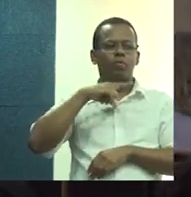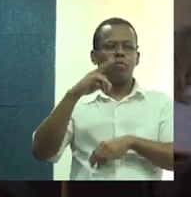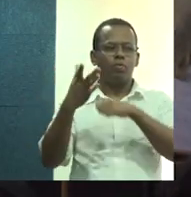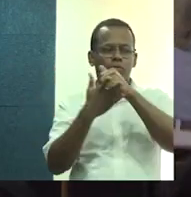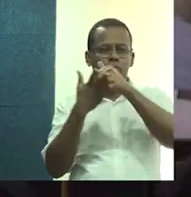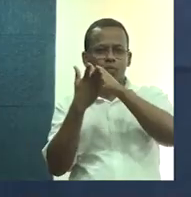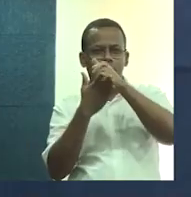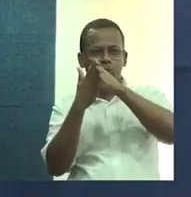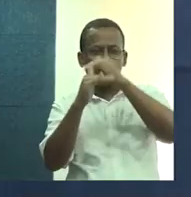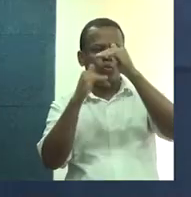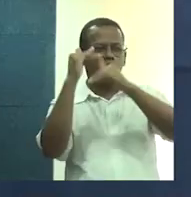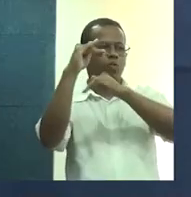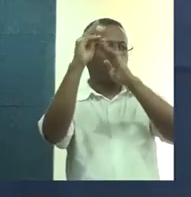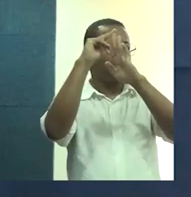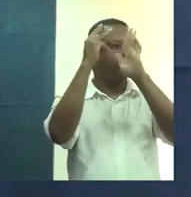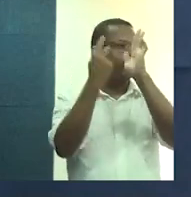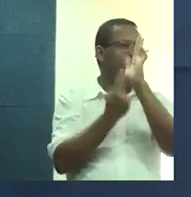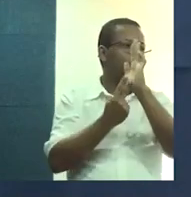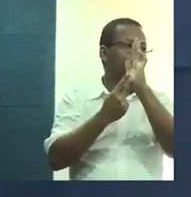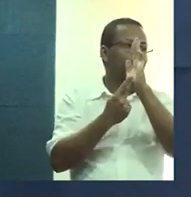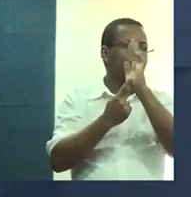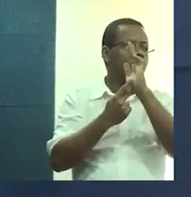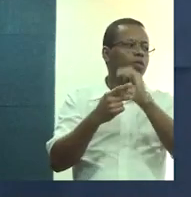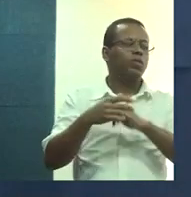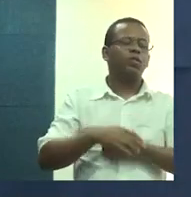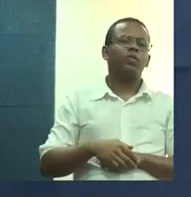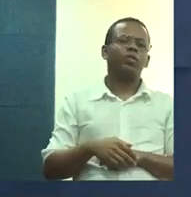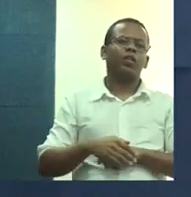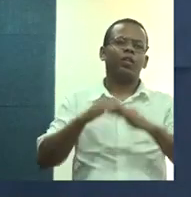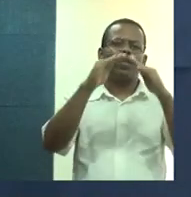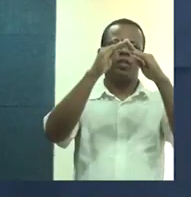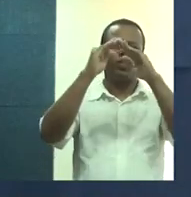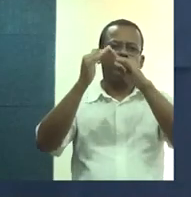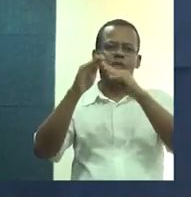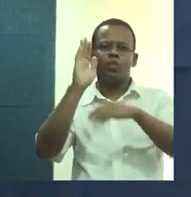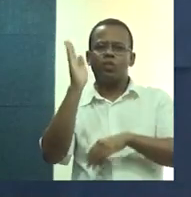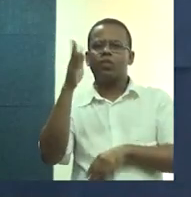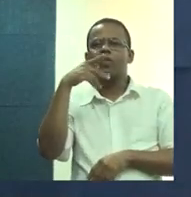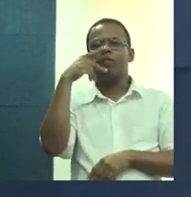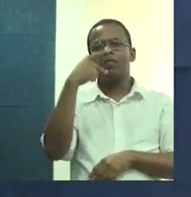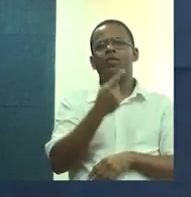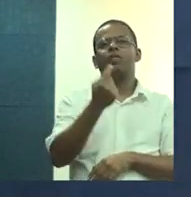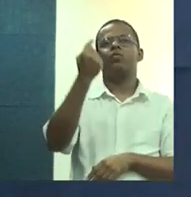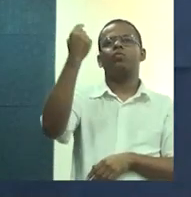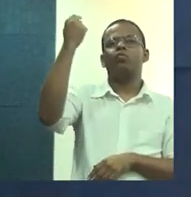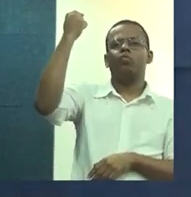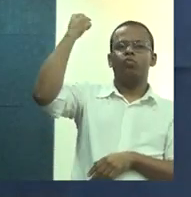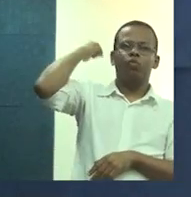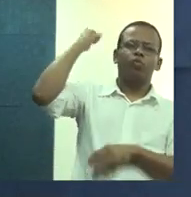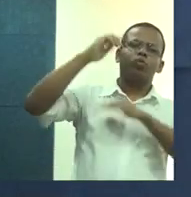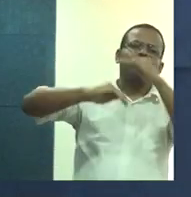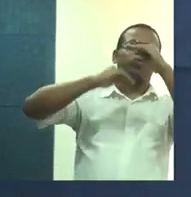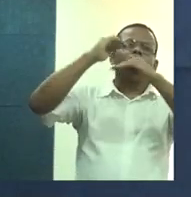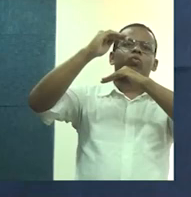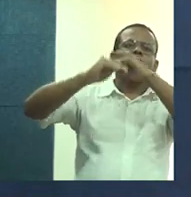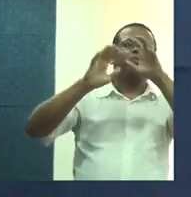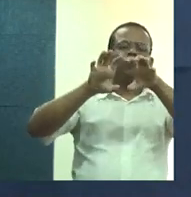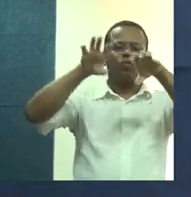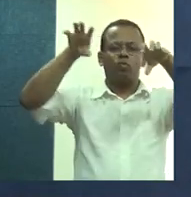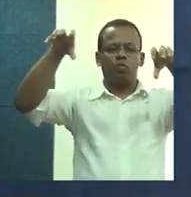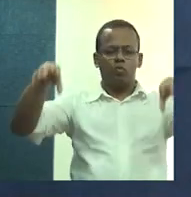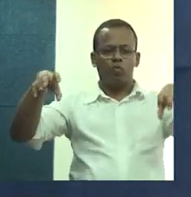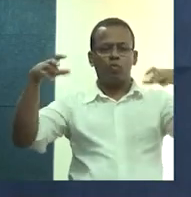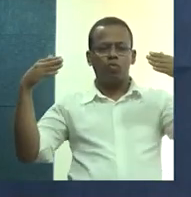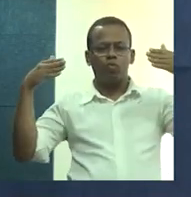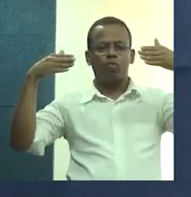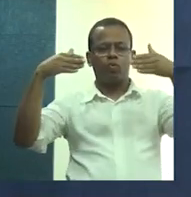da base para construção desse programa aquela que a caravana das periferias que eu comentei bastante ontem que é esse processo de descentralizar